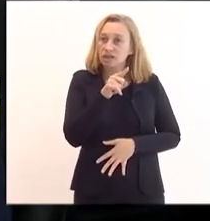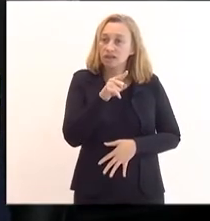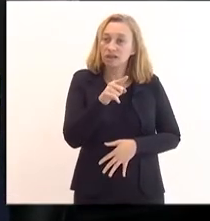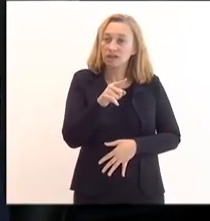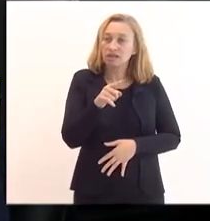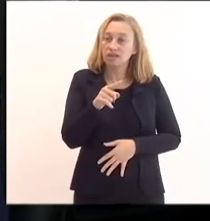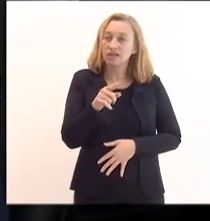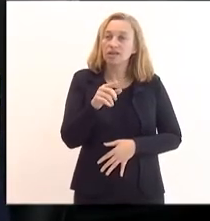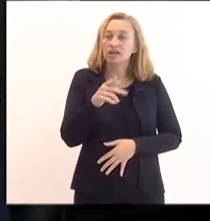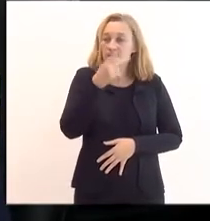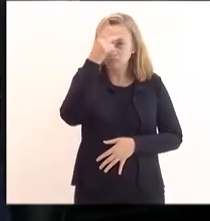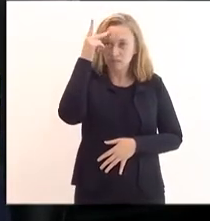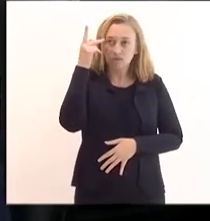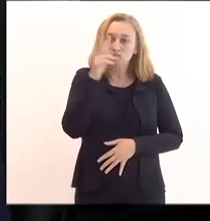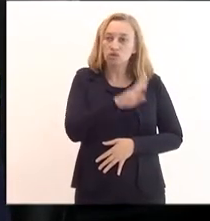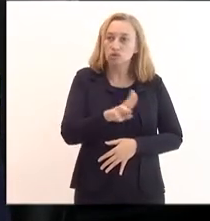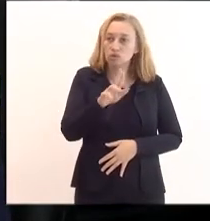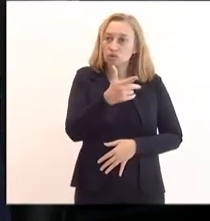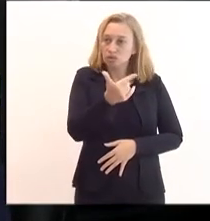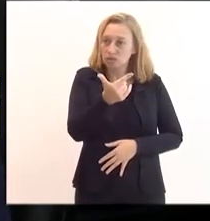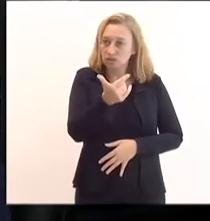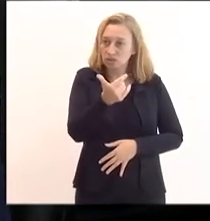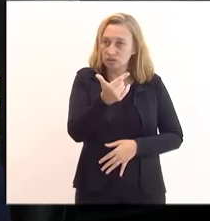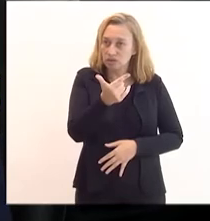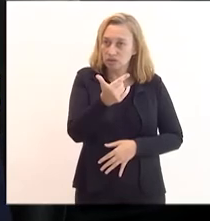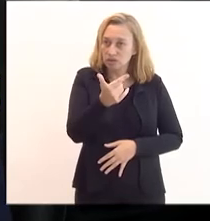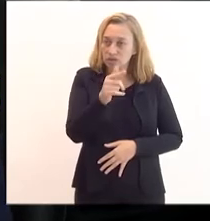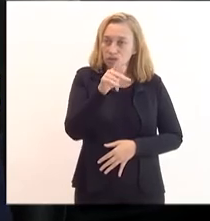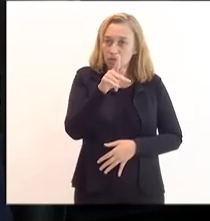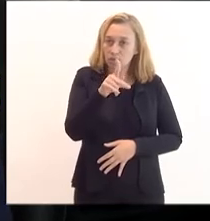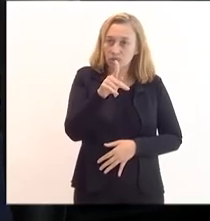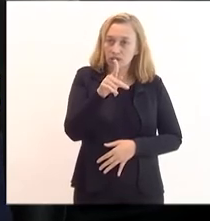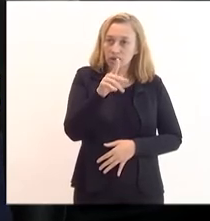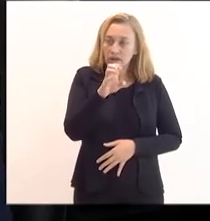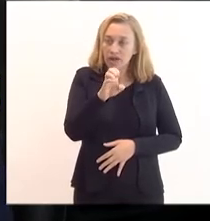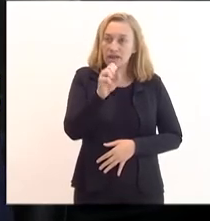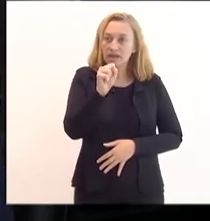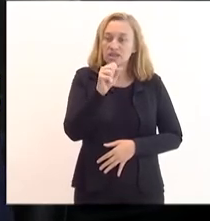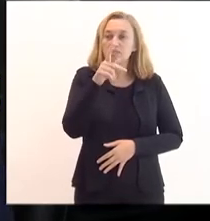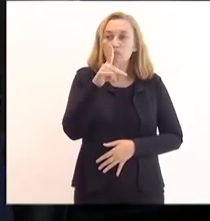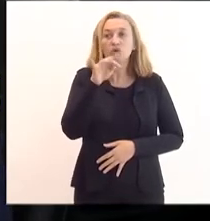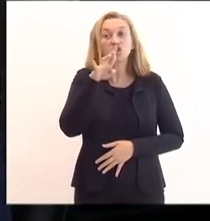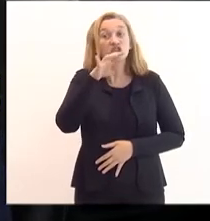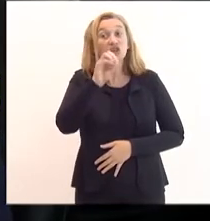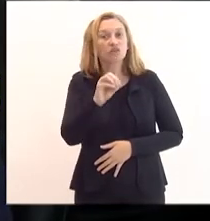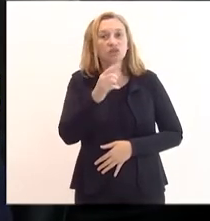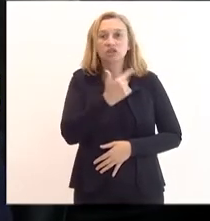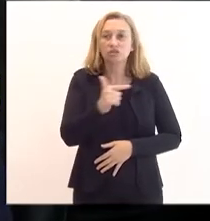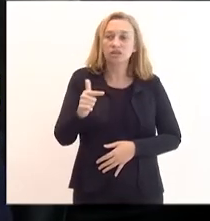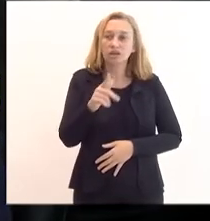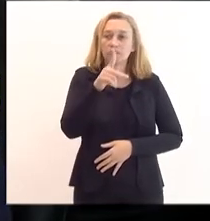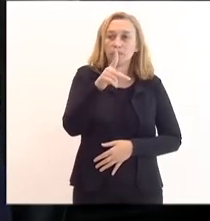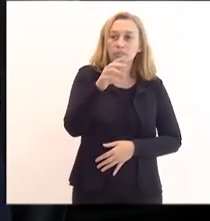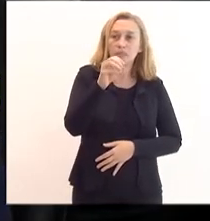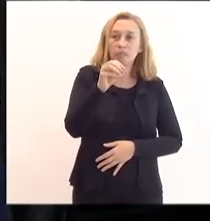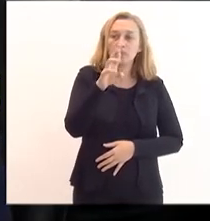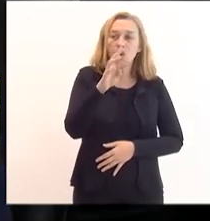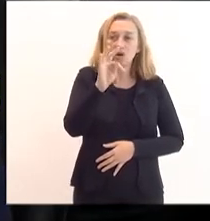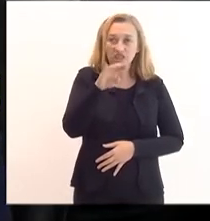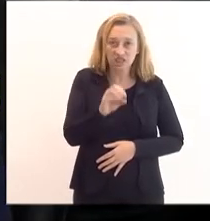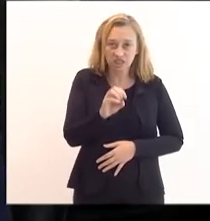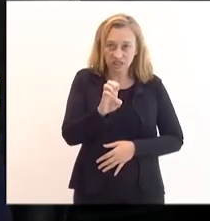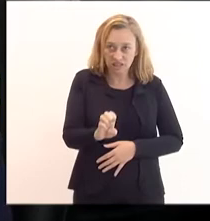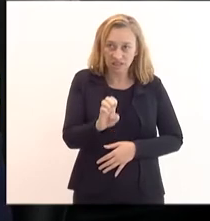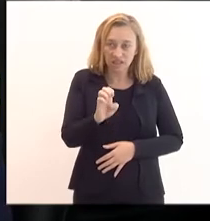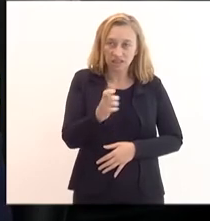atiradores desportivos, que não podem, o atirador desportivo não tem porte de arma. A atividade é perigosa justamente